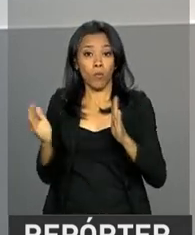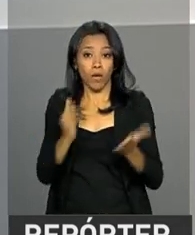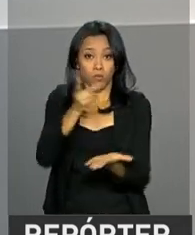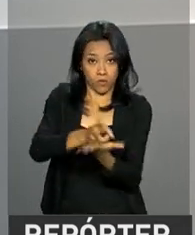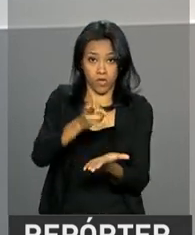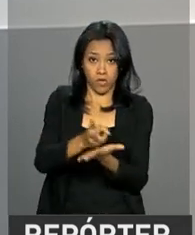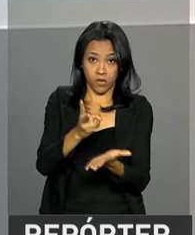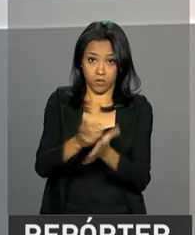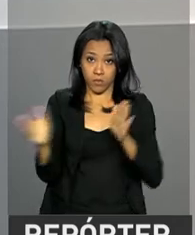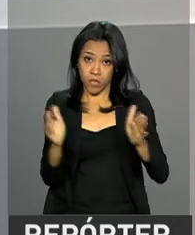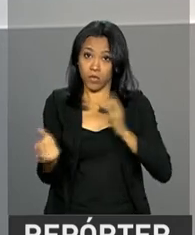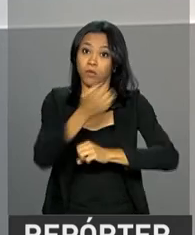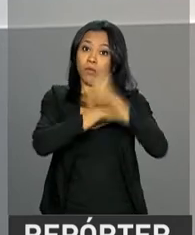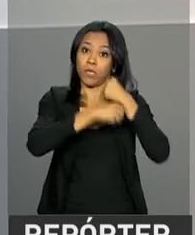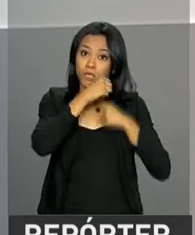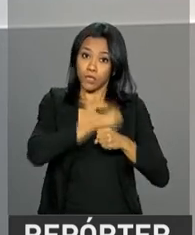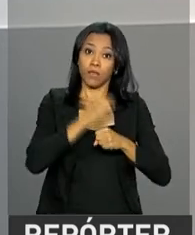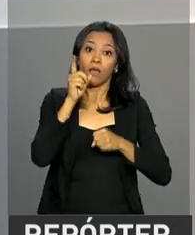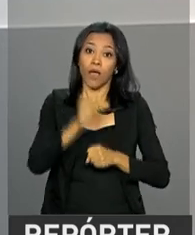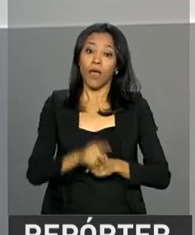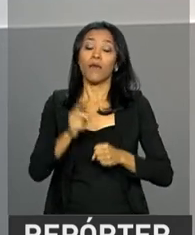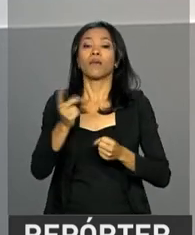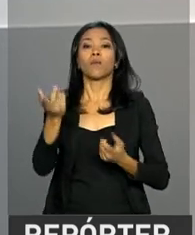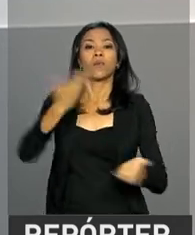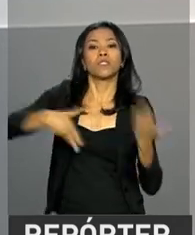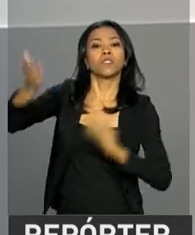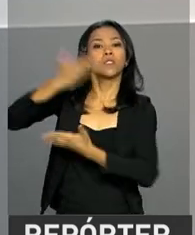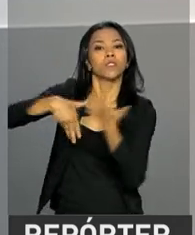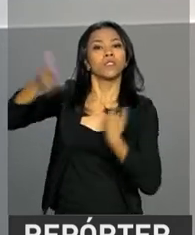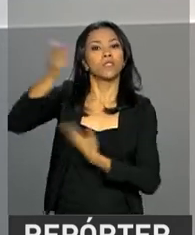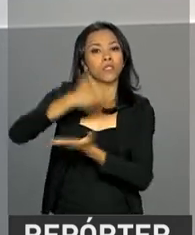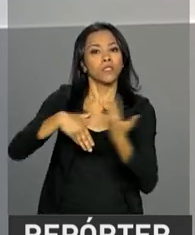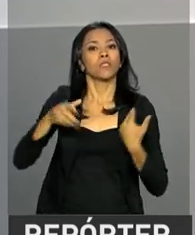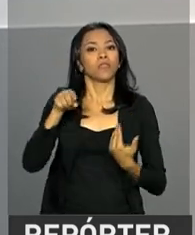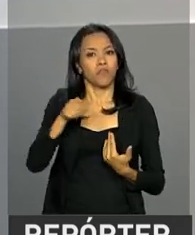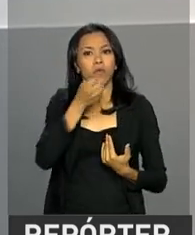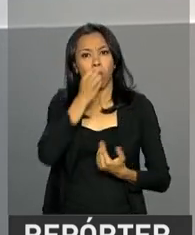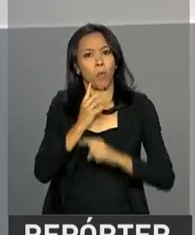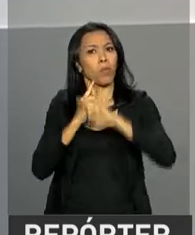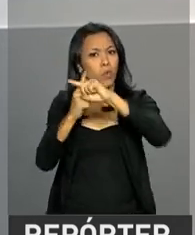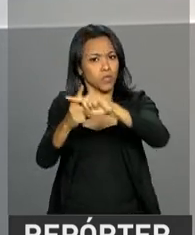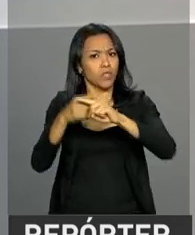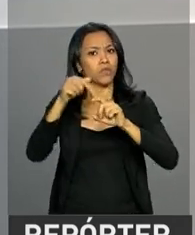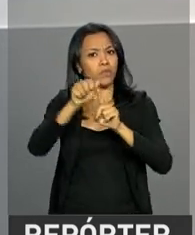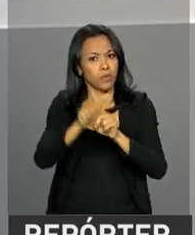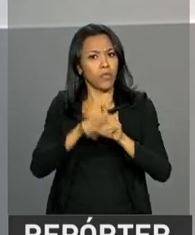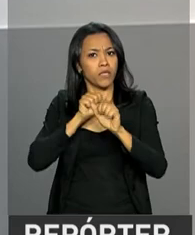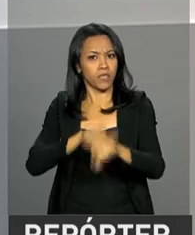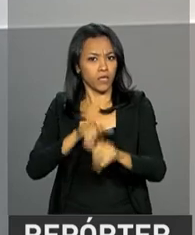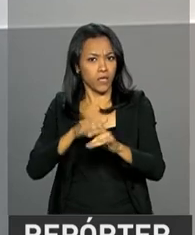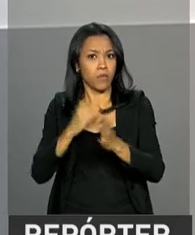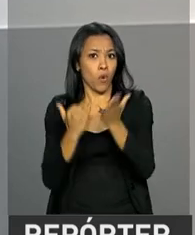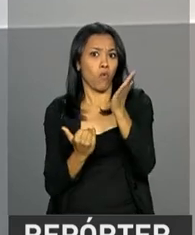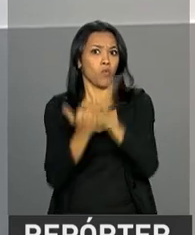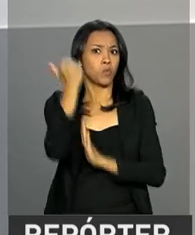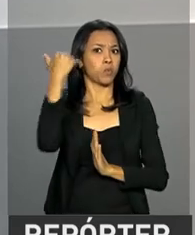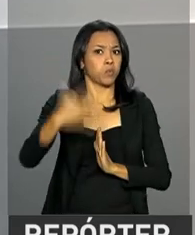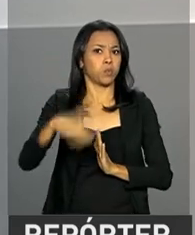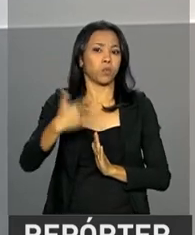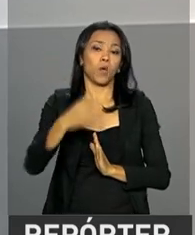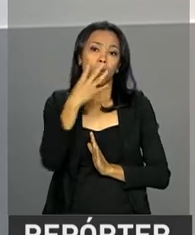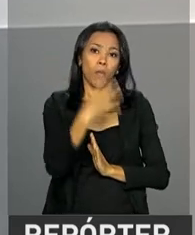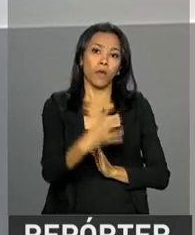de todas as operações do país com o exterior também ficou positivo em setembro, com superávit de